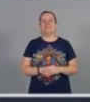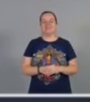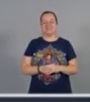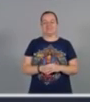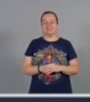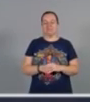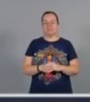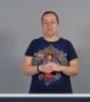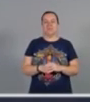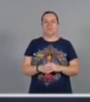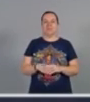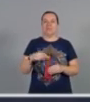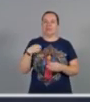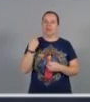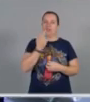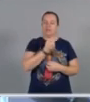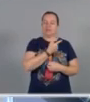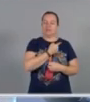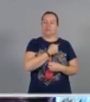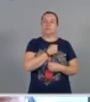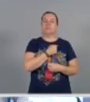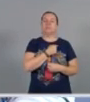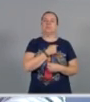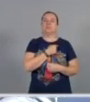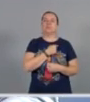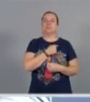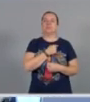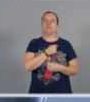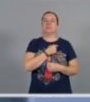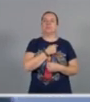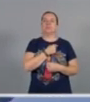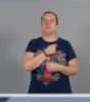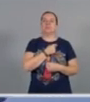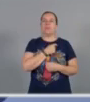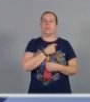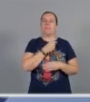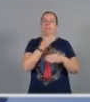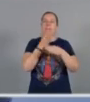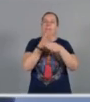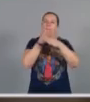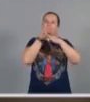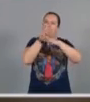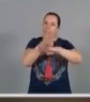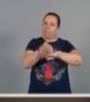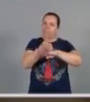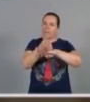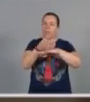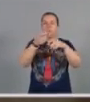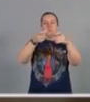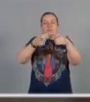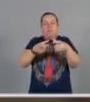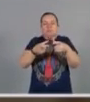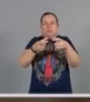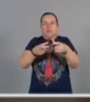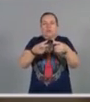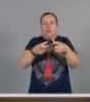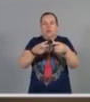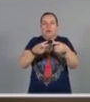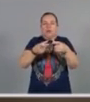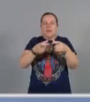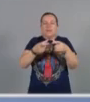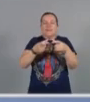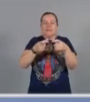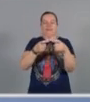e Nós entramos no campo o diálogo que é e o